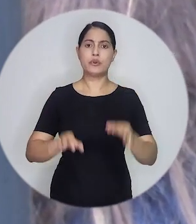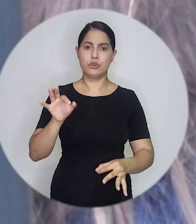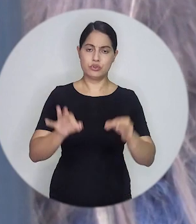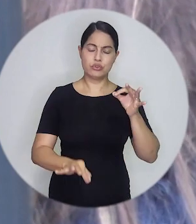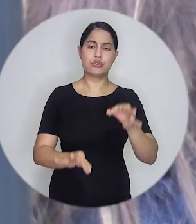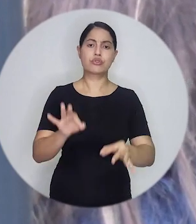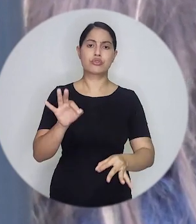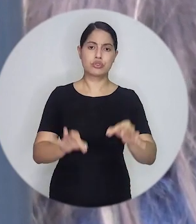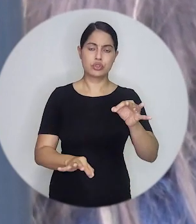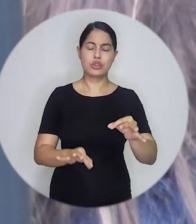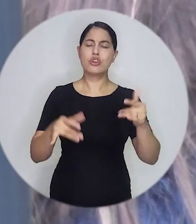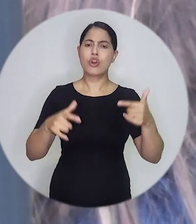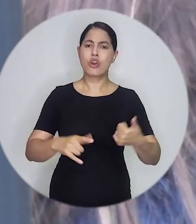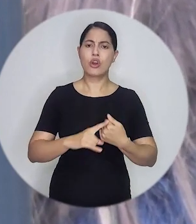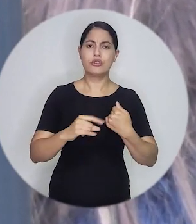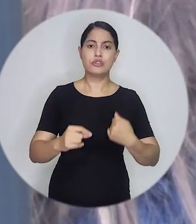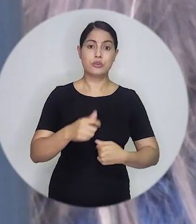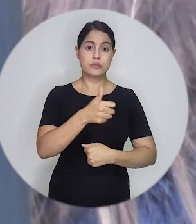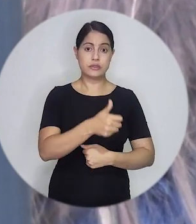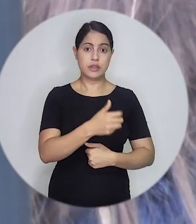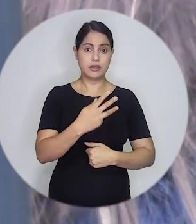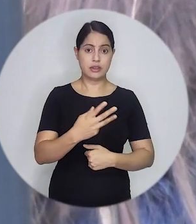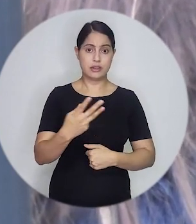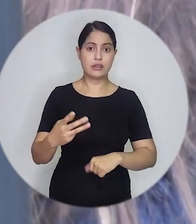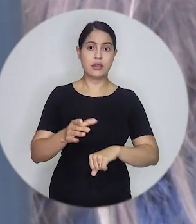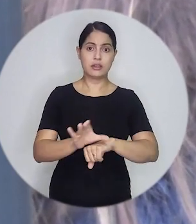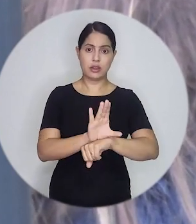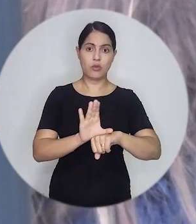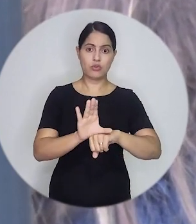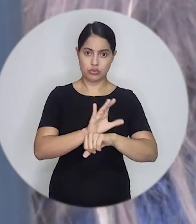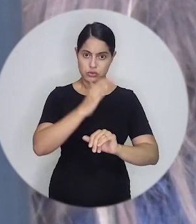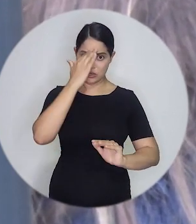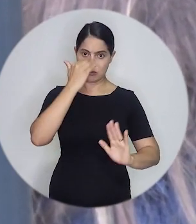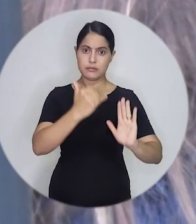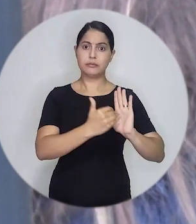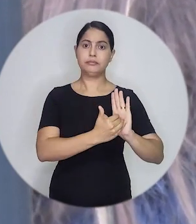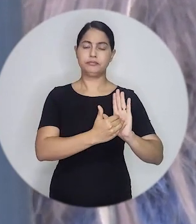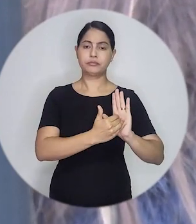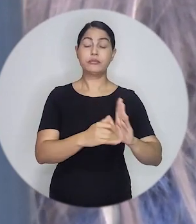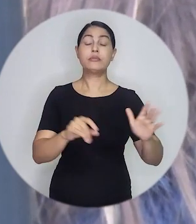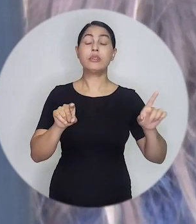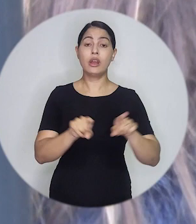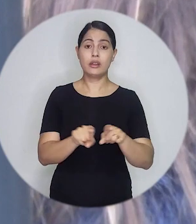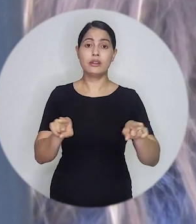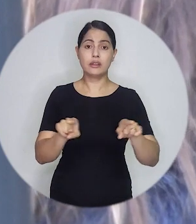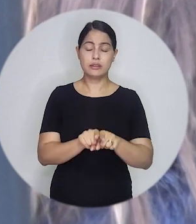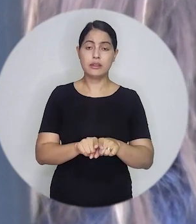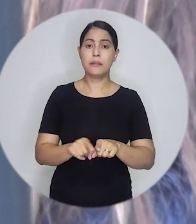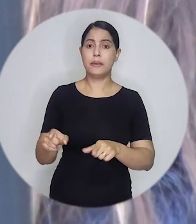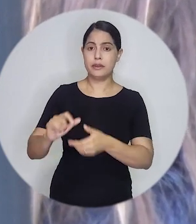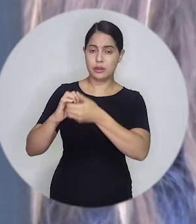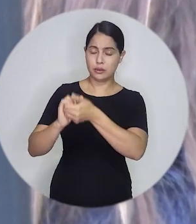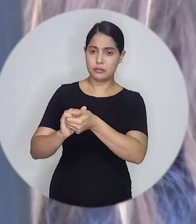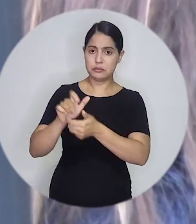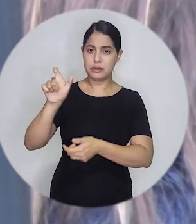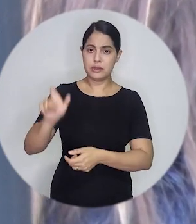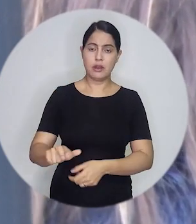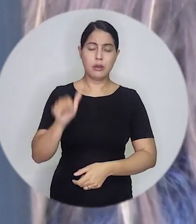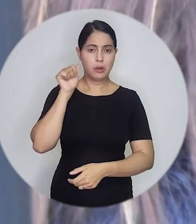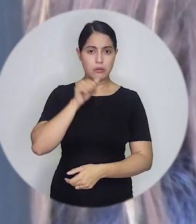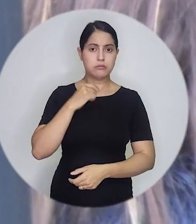imprescindibilidade da advogada na administração da justiça de acordo com o artigo 133 da Constituição da República. Vem